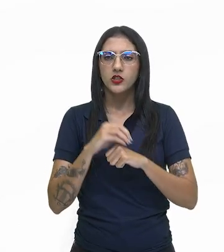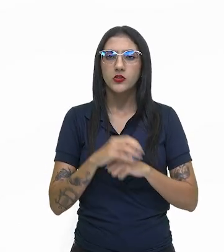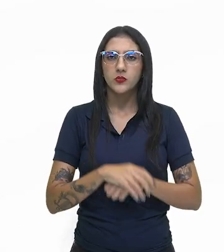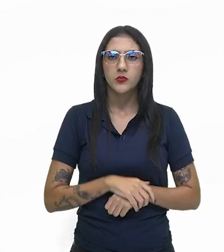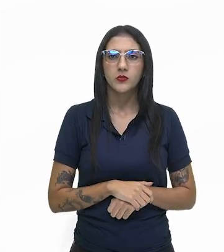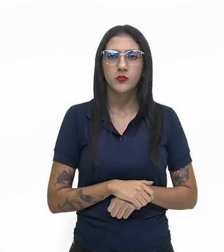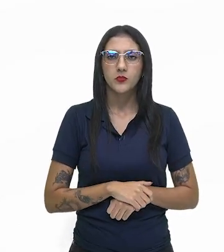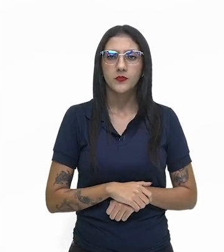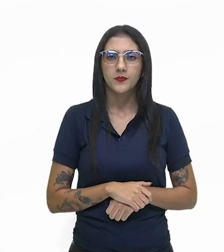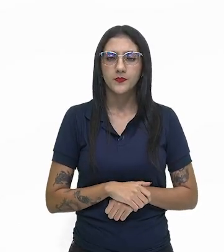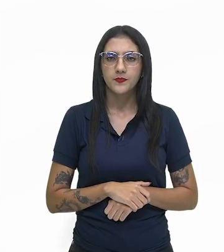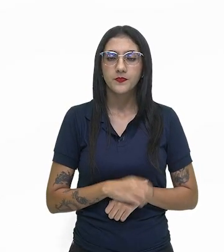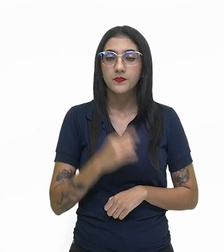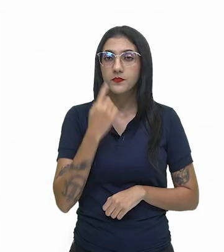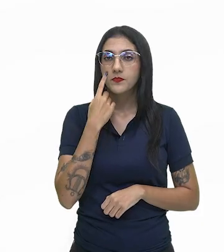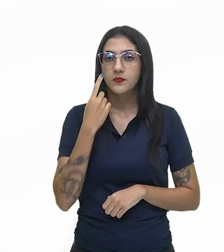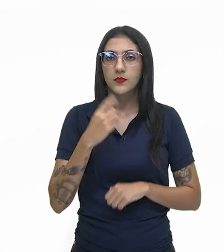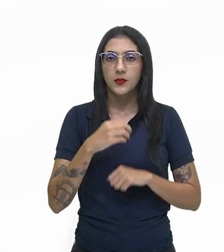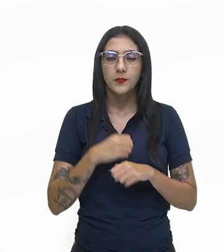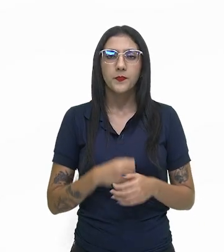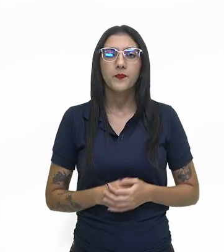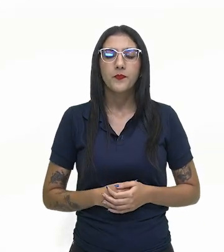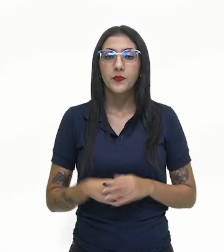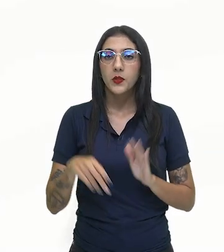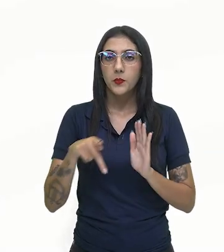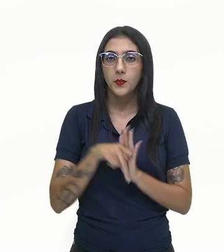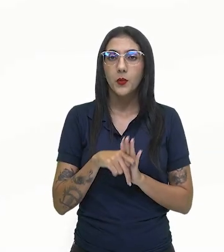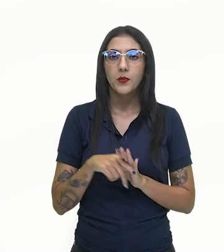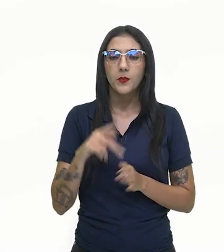uma partícula esférica,